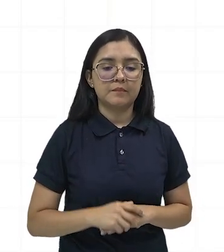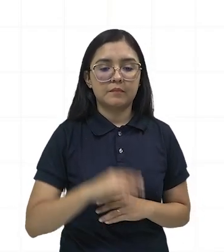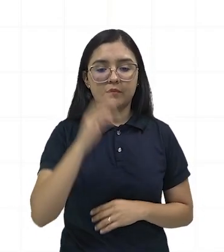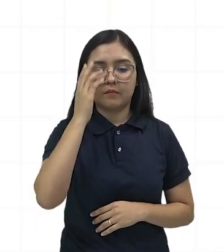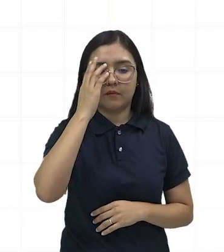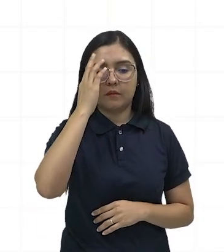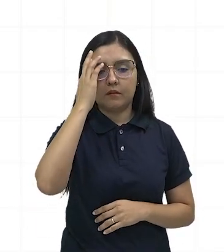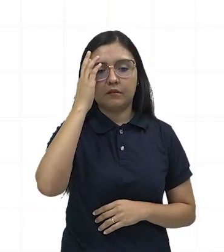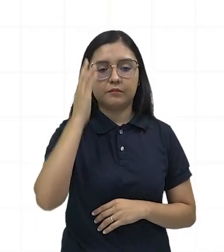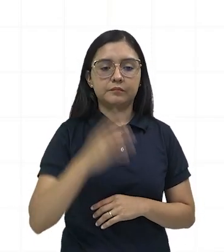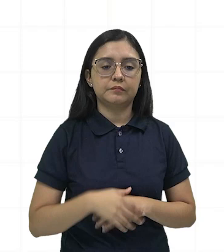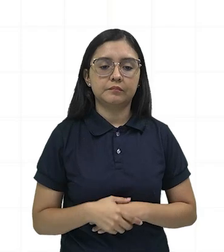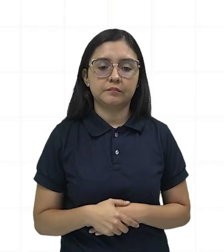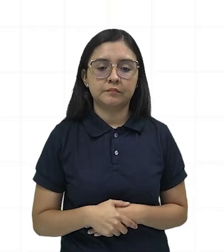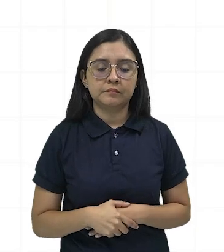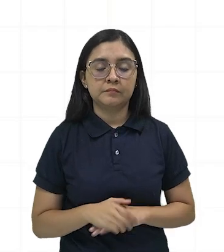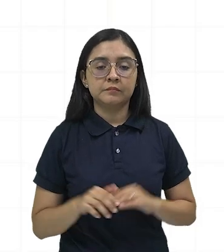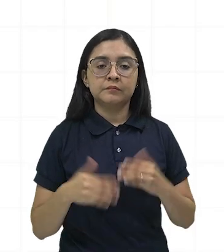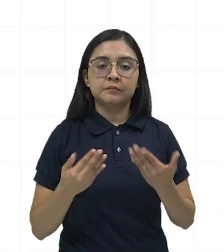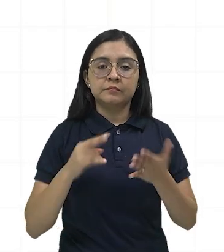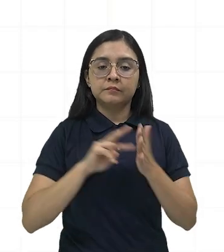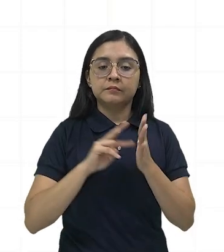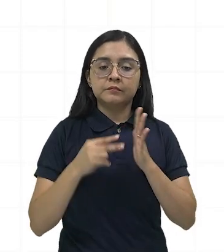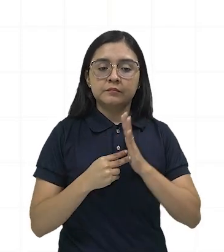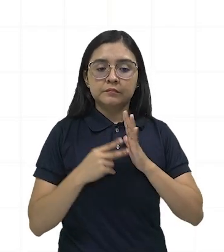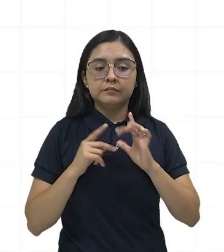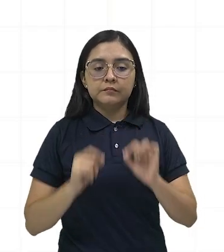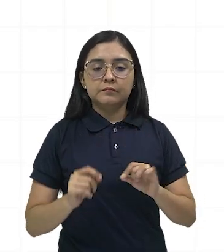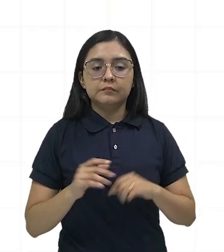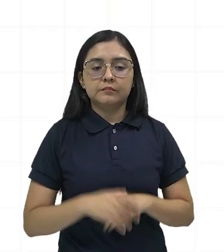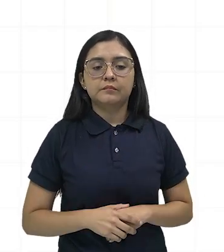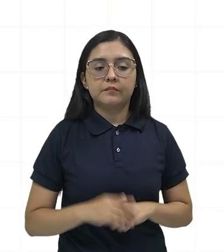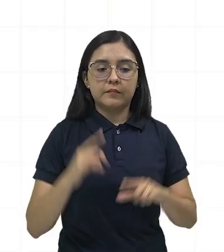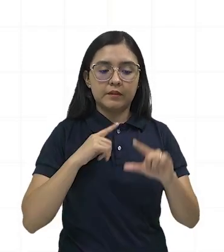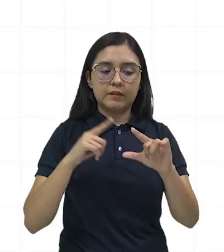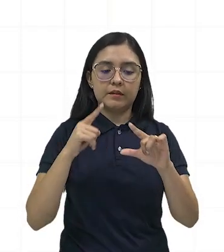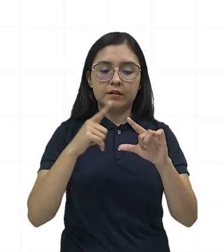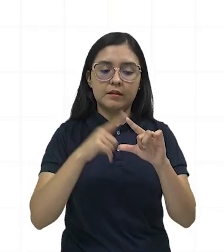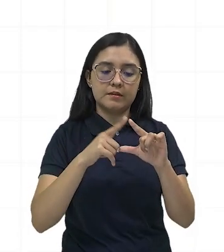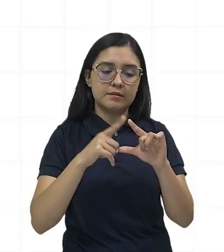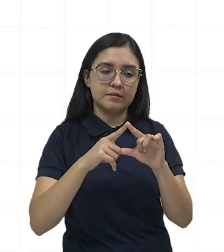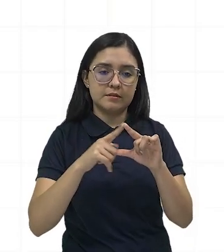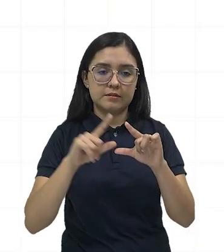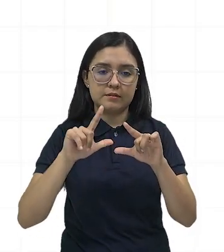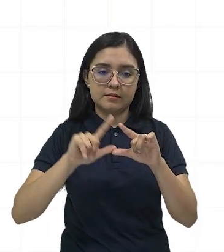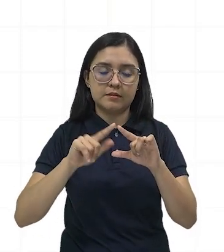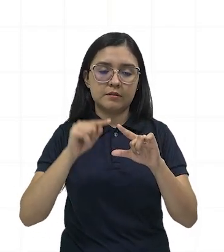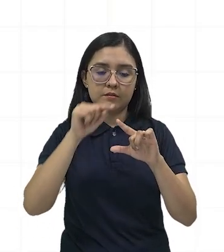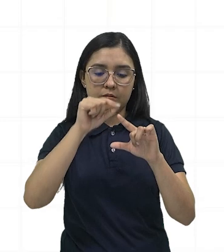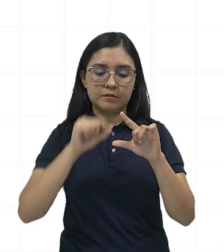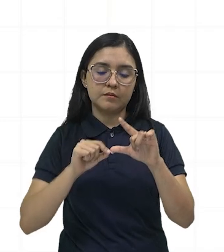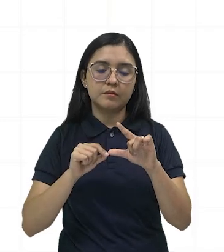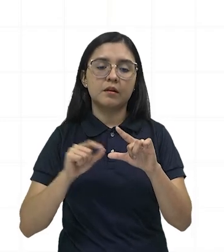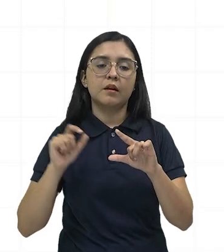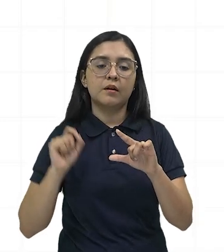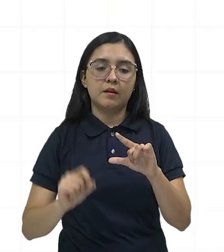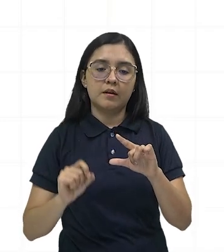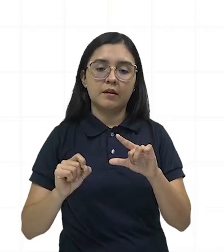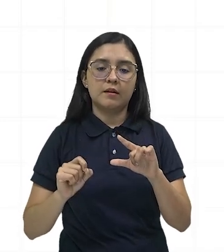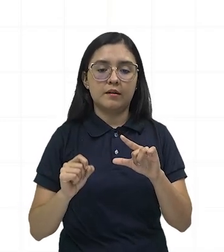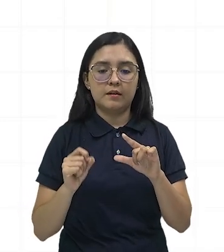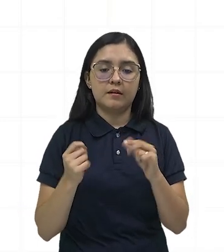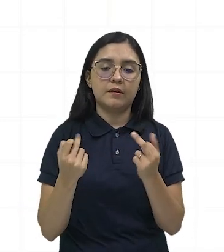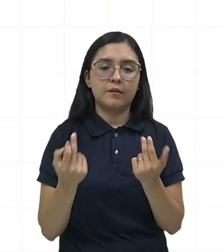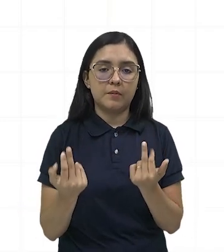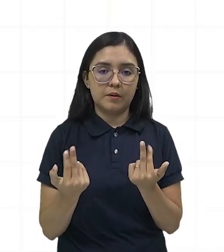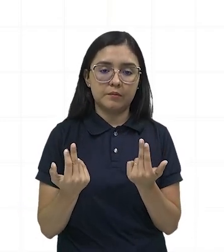garantir? Isso garante que esse lado aqui, ó, tá? Ele é congruente